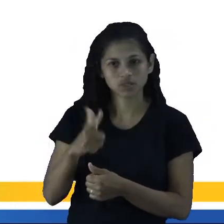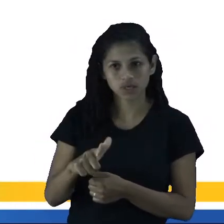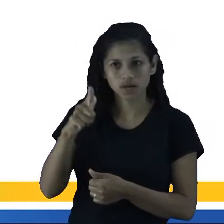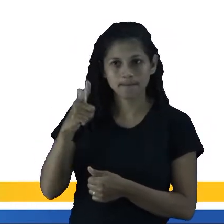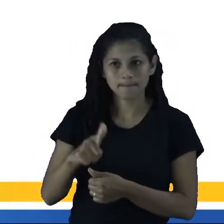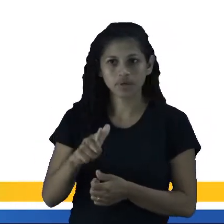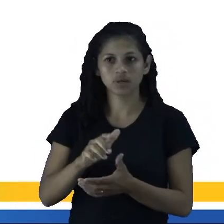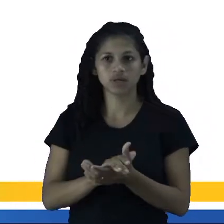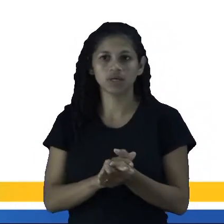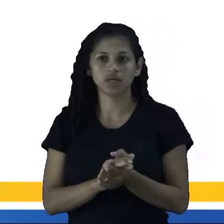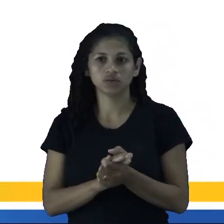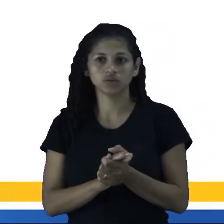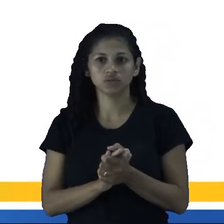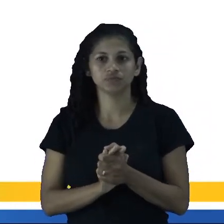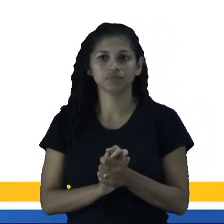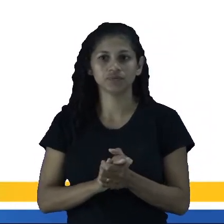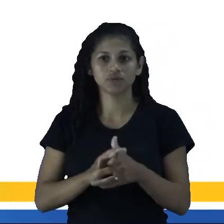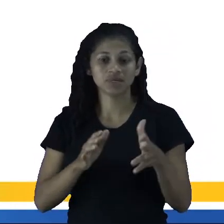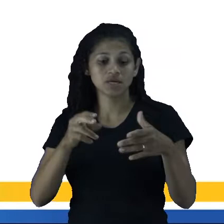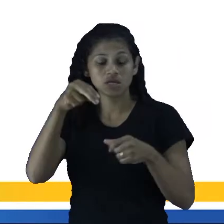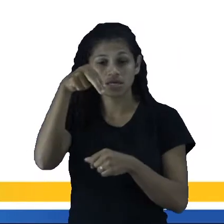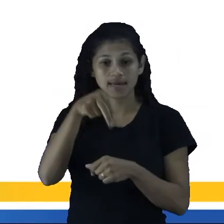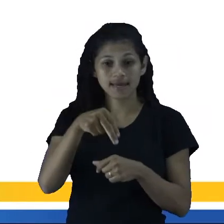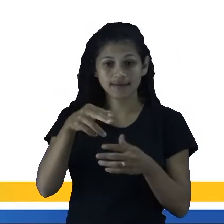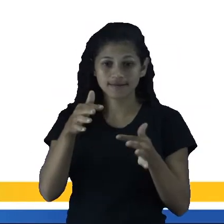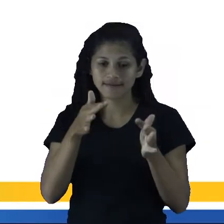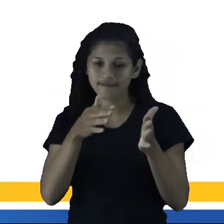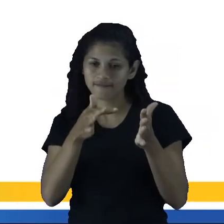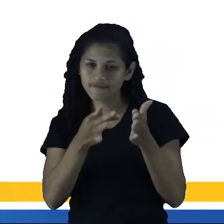N fatorial o total de elementos. Vamos